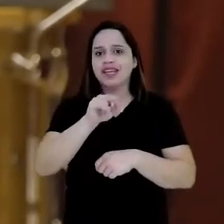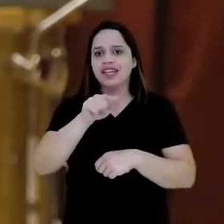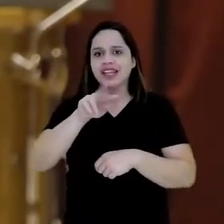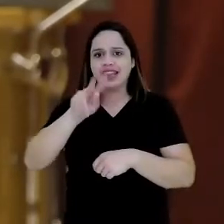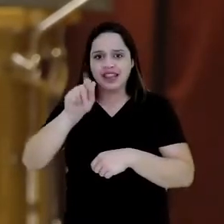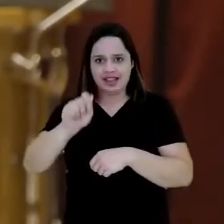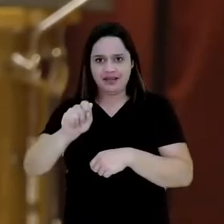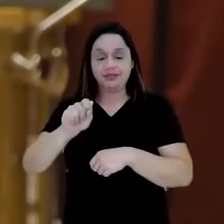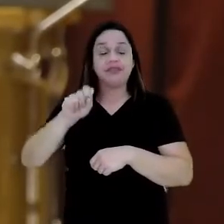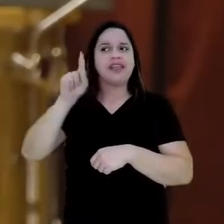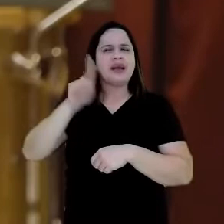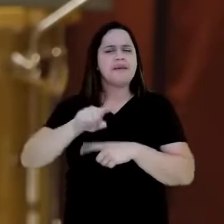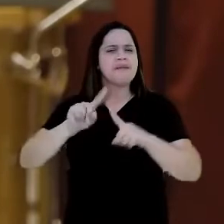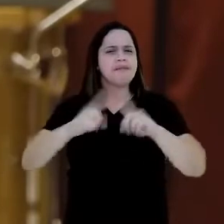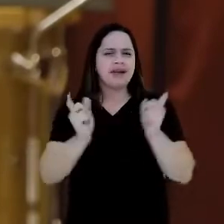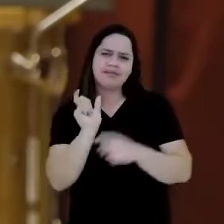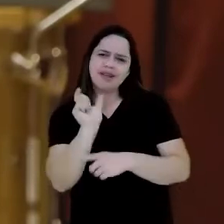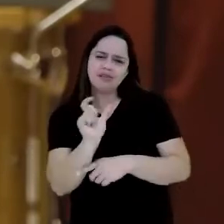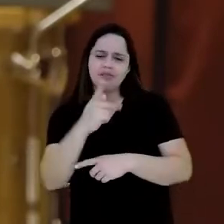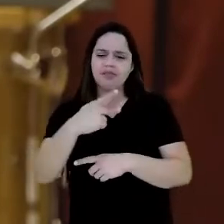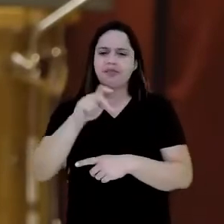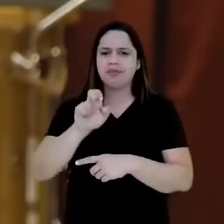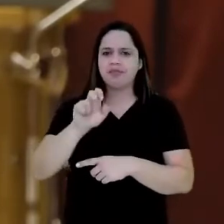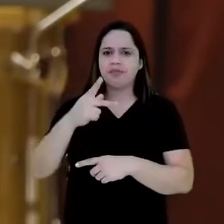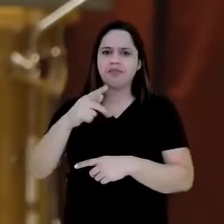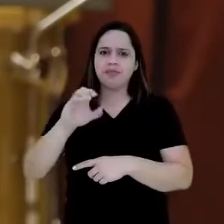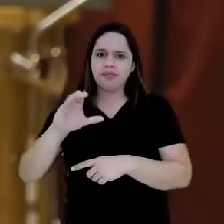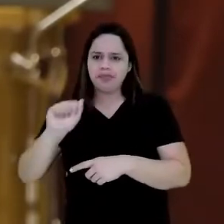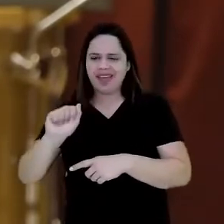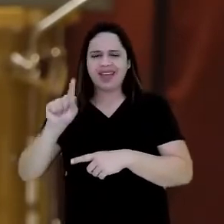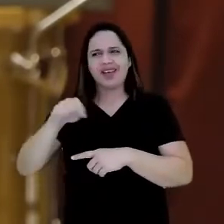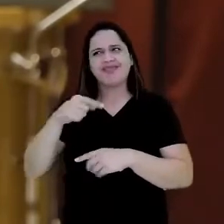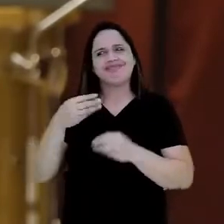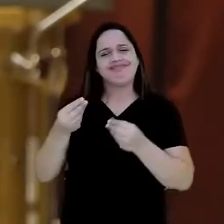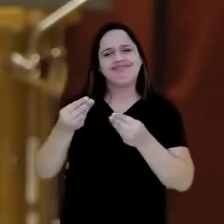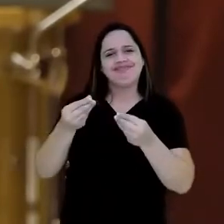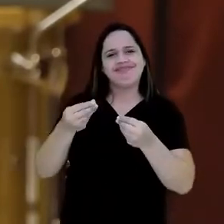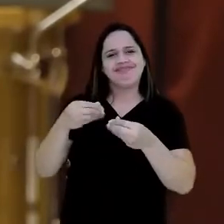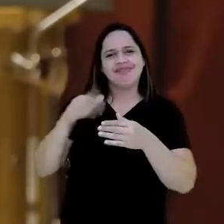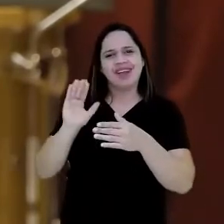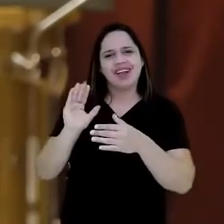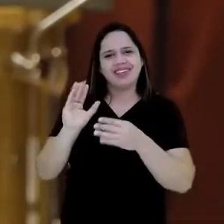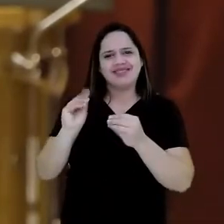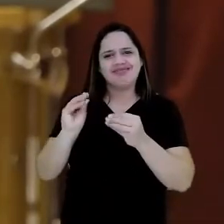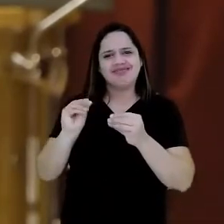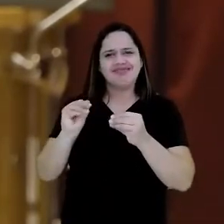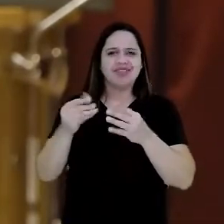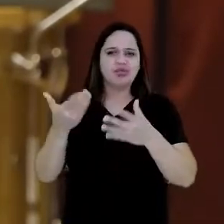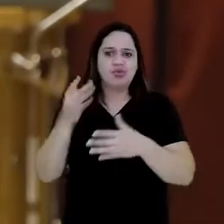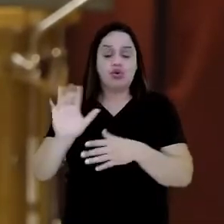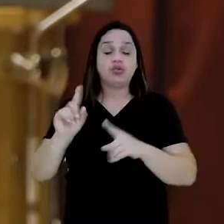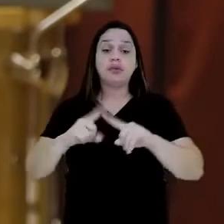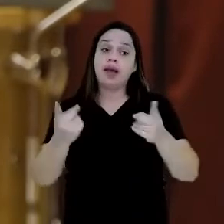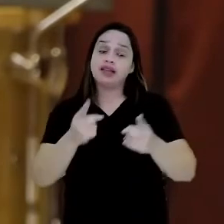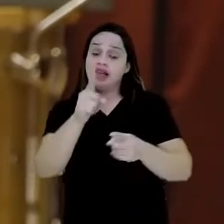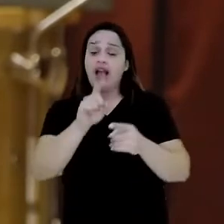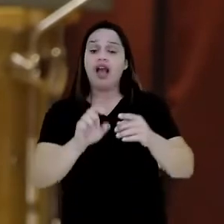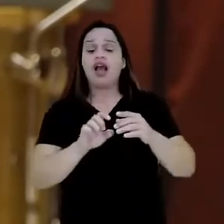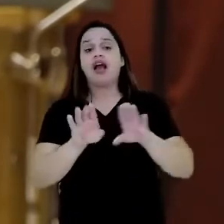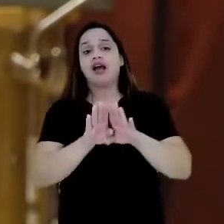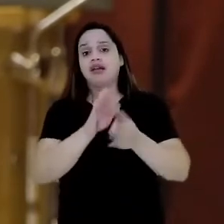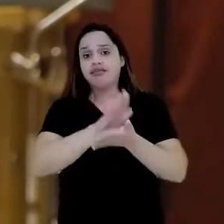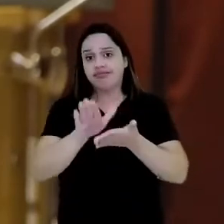então ele pega eu acho um pouquinho mais lugar a editora que deu o nome vir para cá saudável eu não participei do